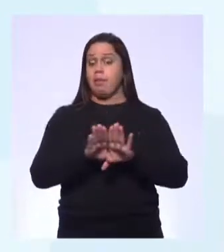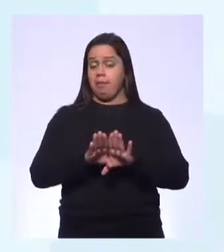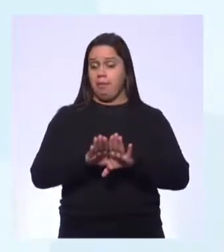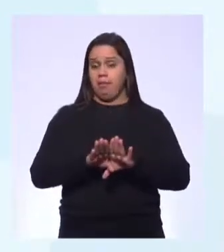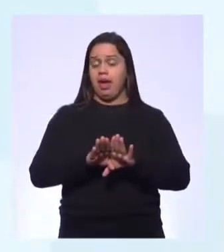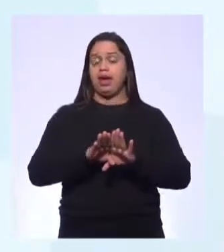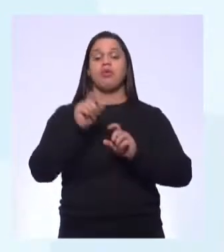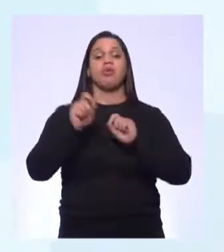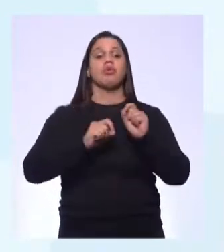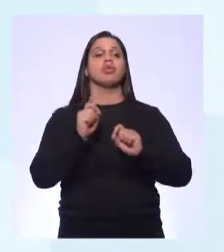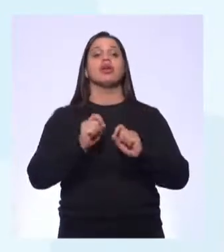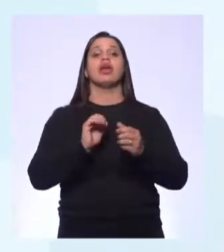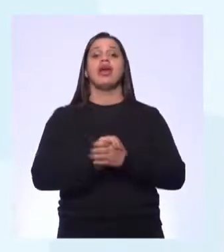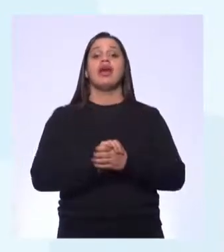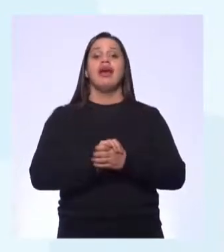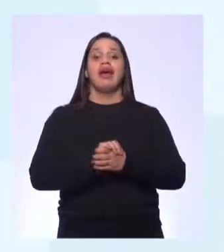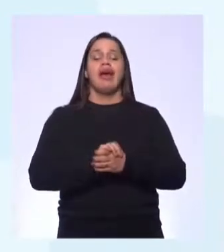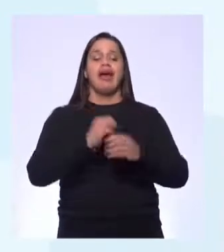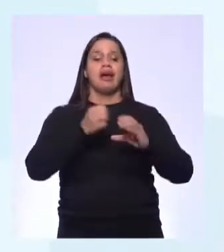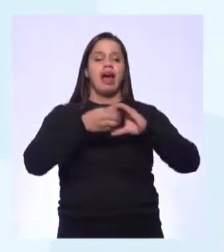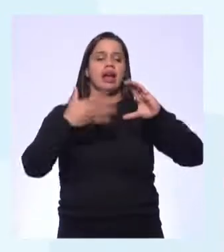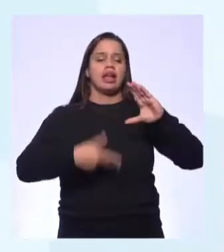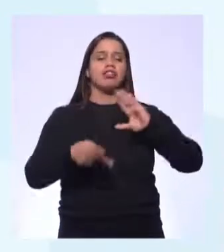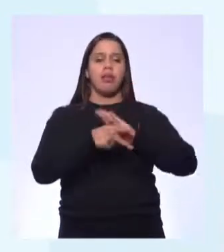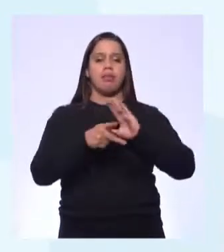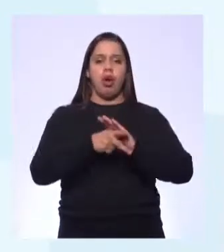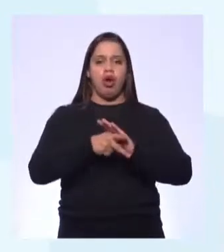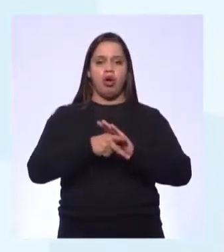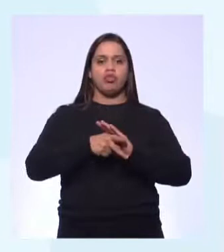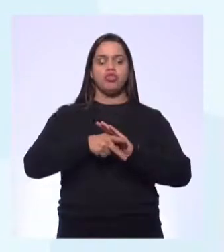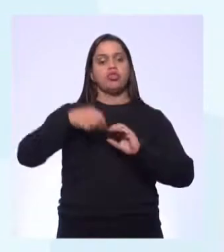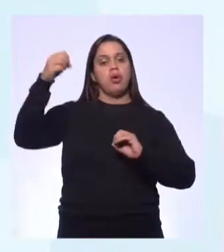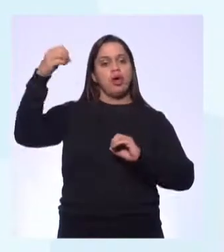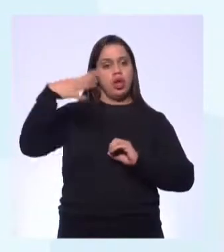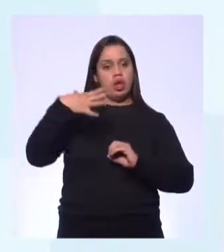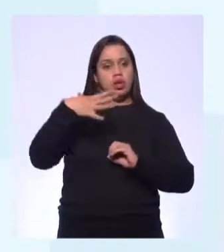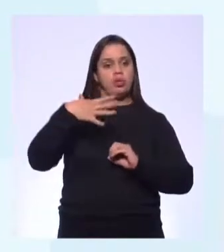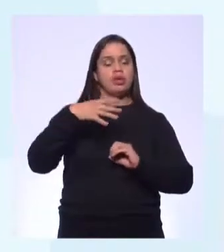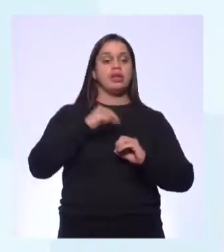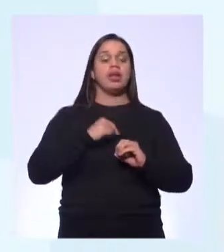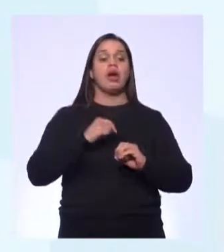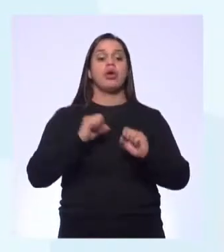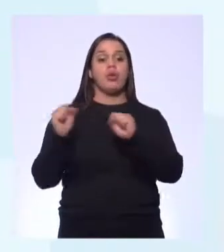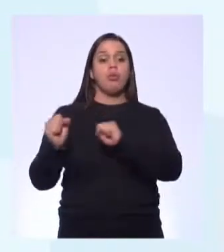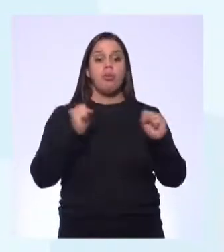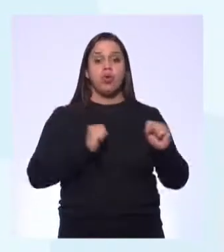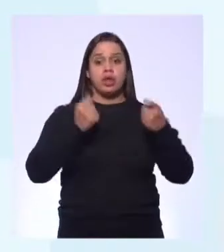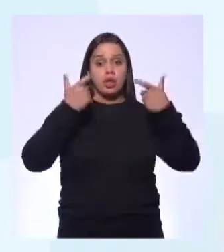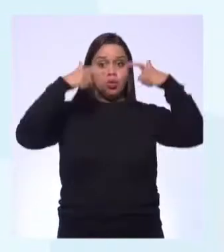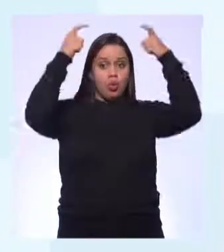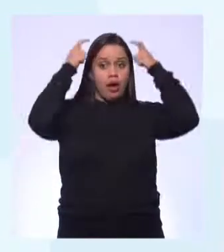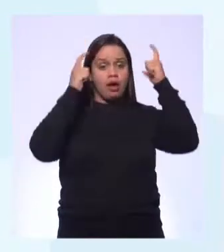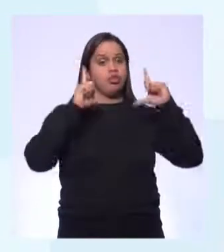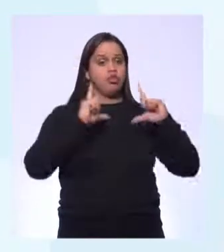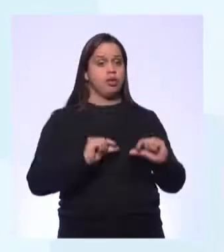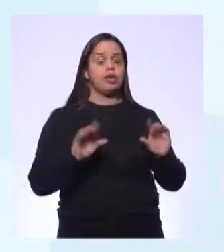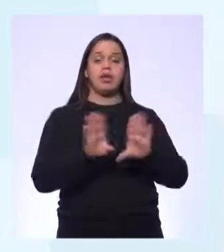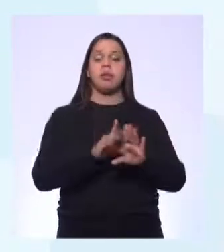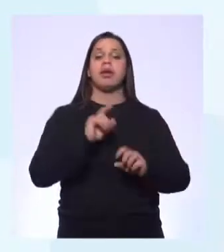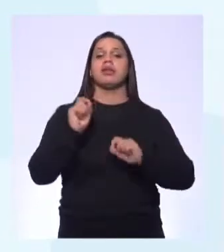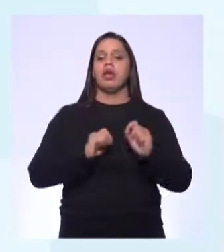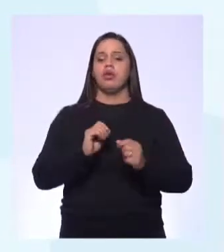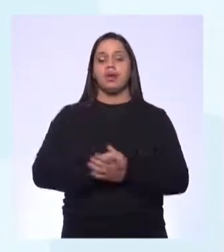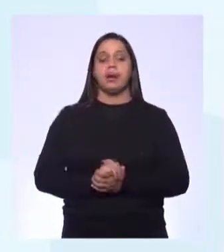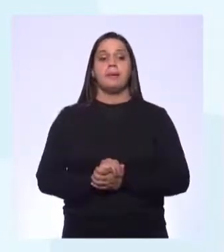Muita de reduzir o poder do monarca. Exatamente. Aí nós temos também, professor Carlos, os absolutistas. Eles